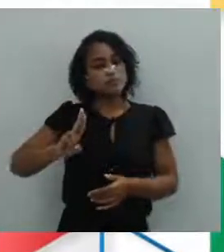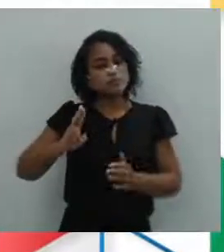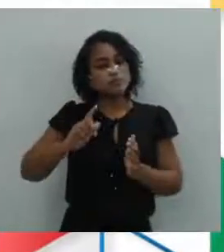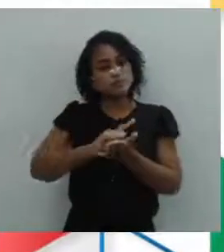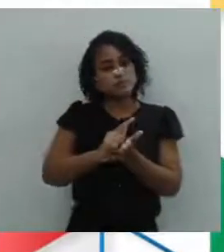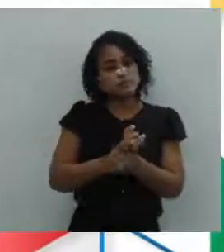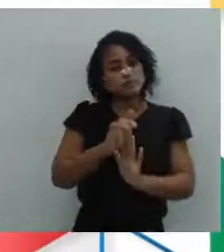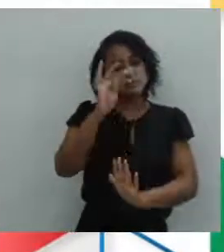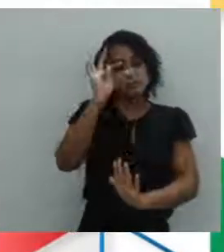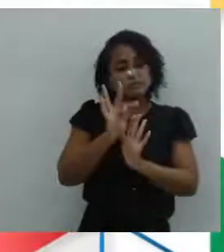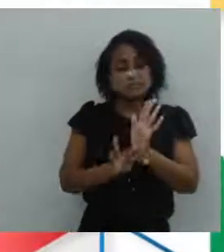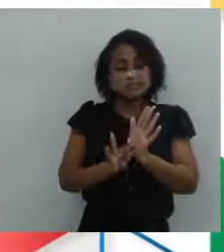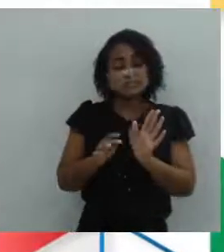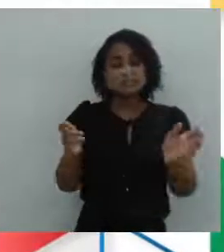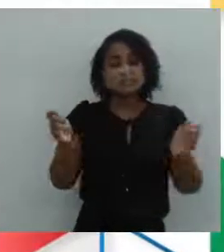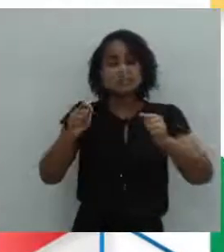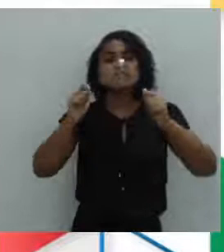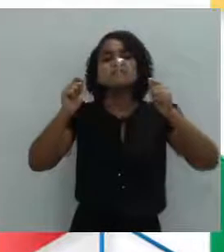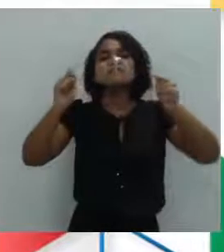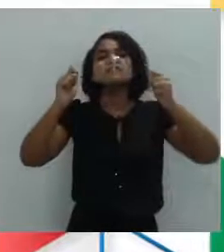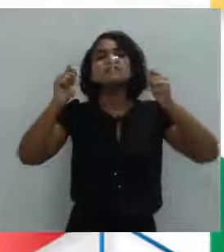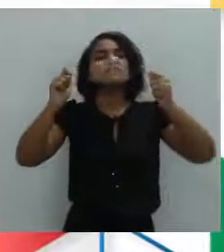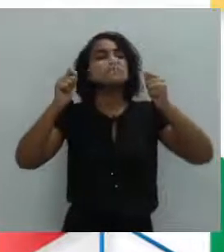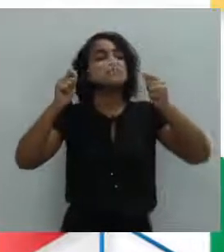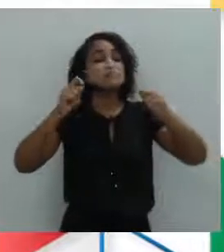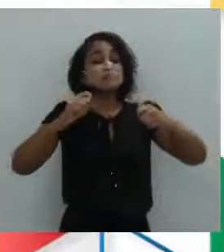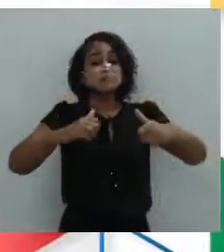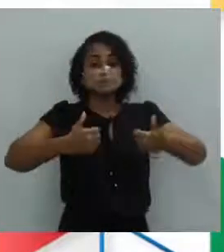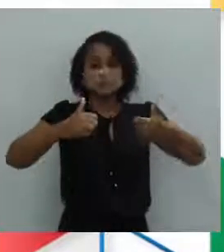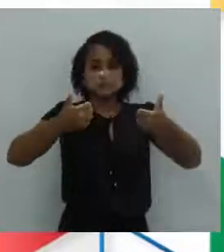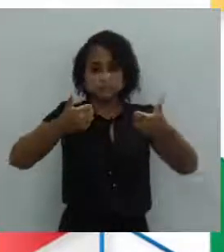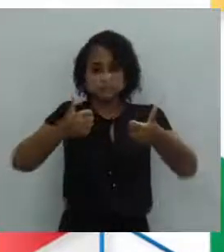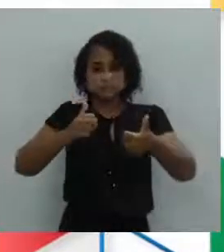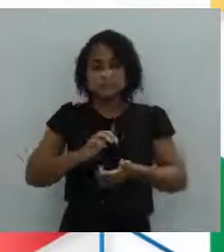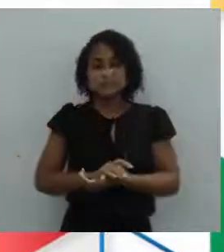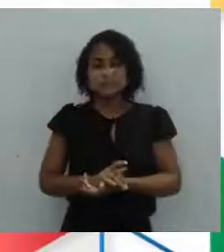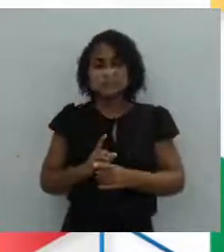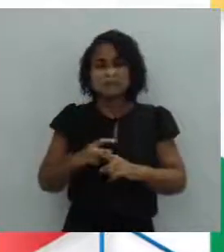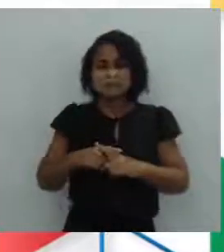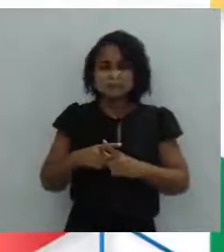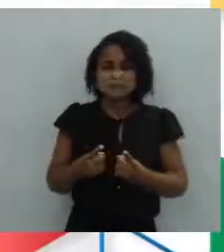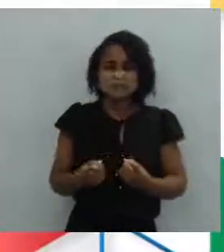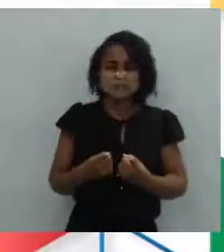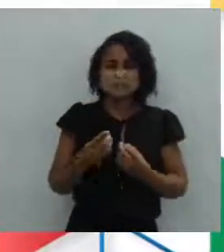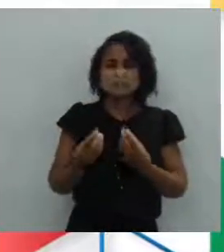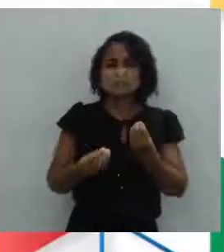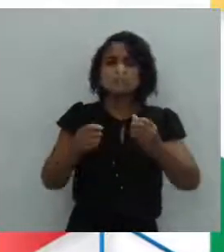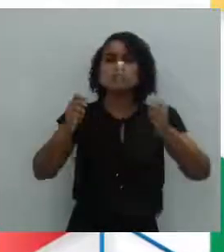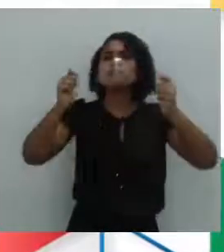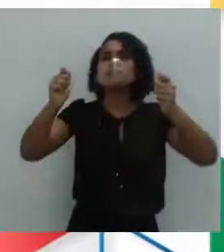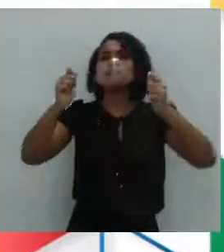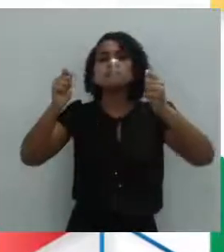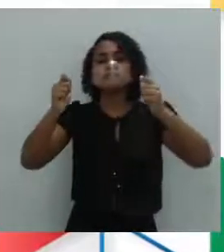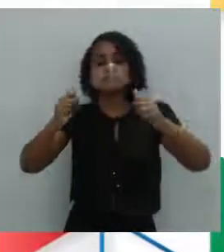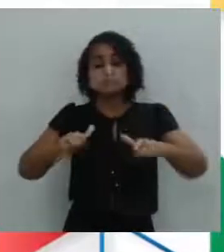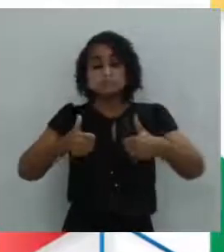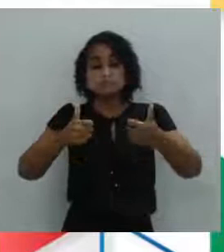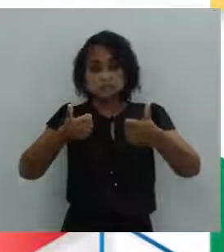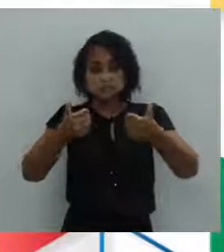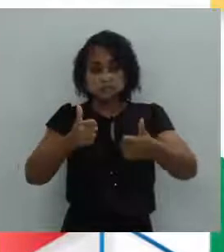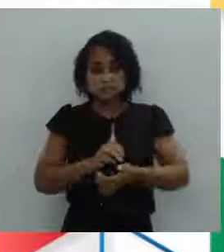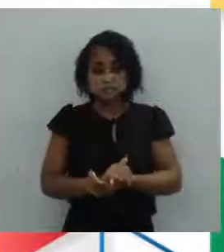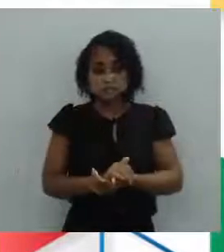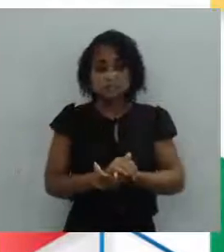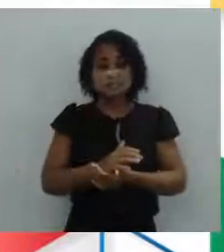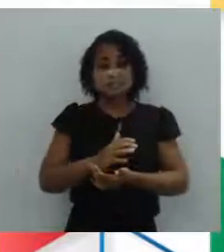gênero textual para reivindicar melhorias. Mas como é que eu reivindico melhorias?